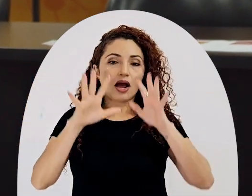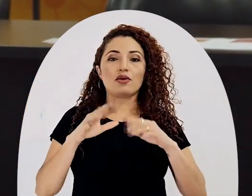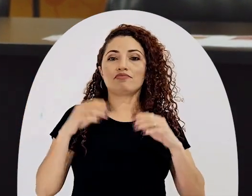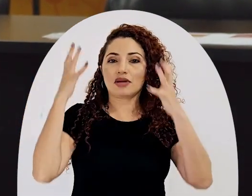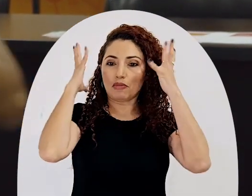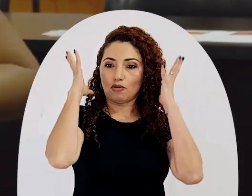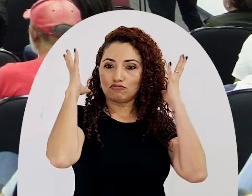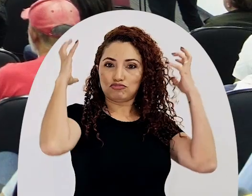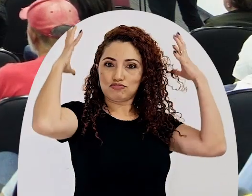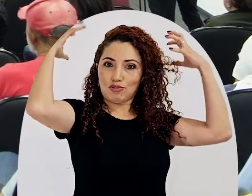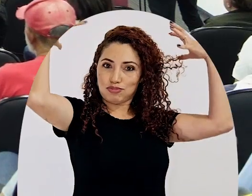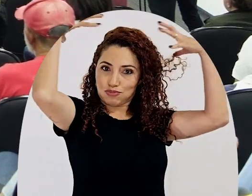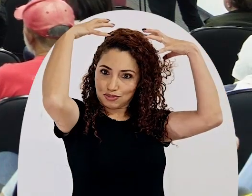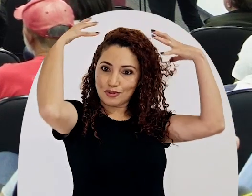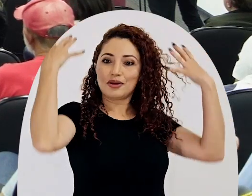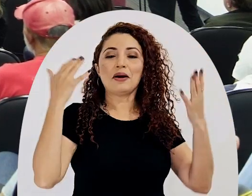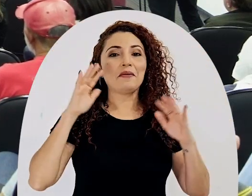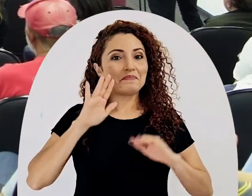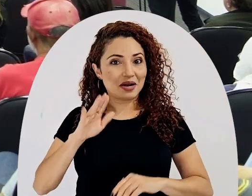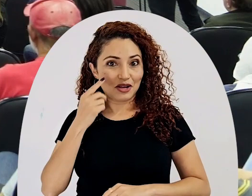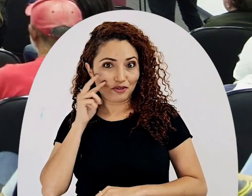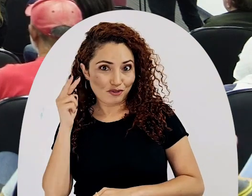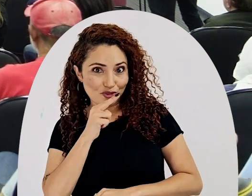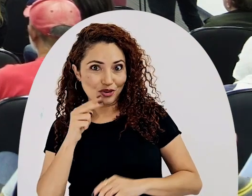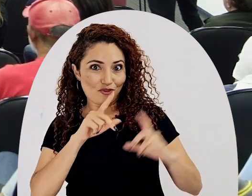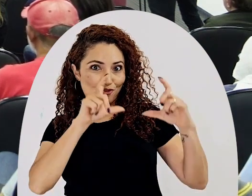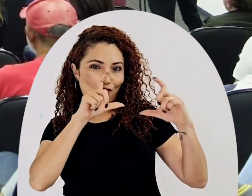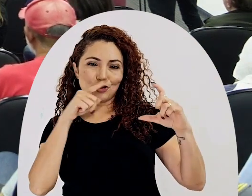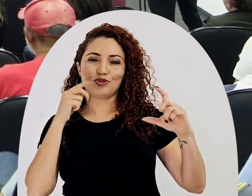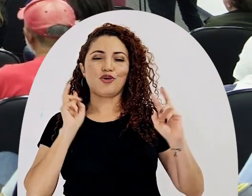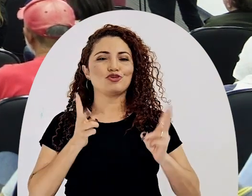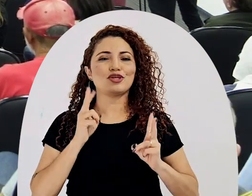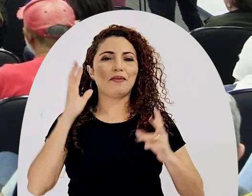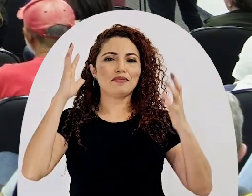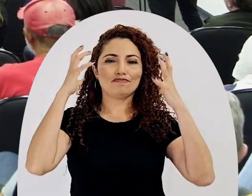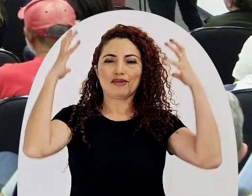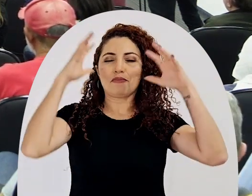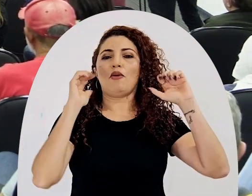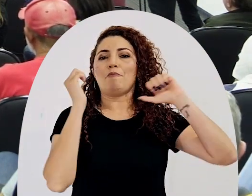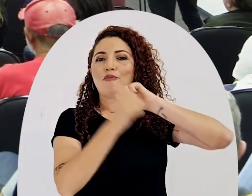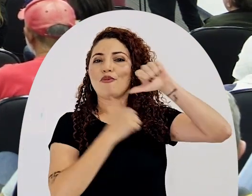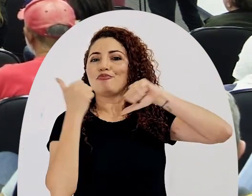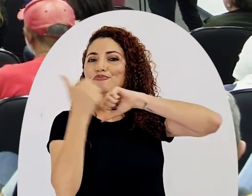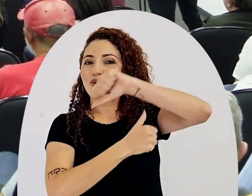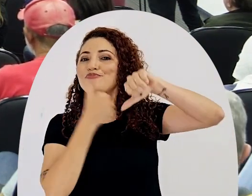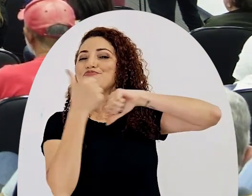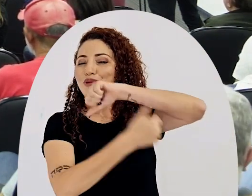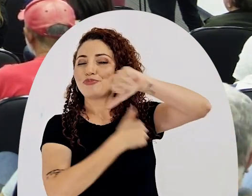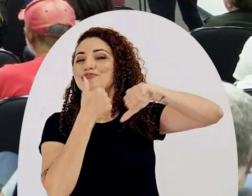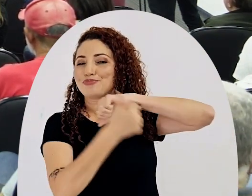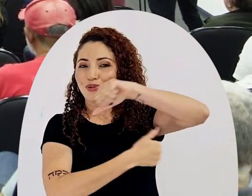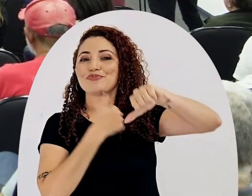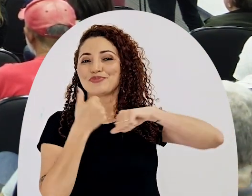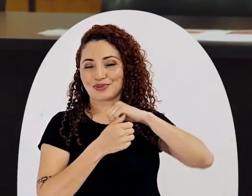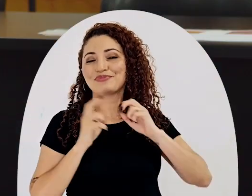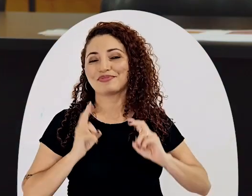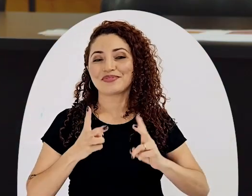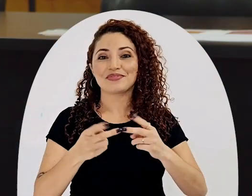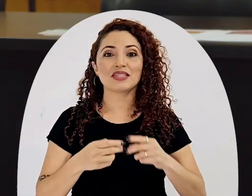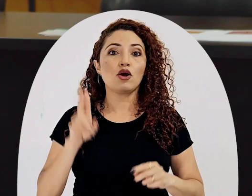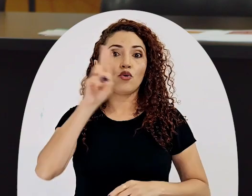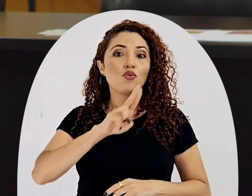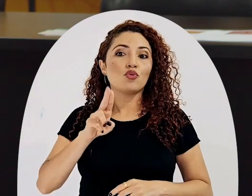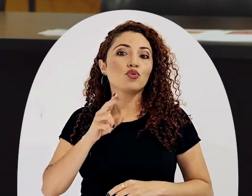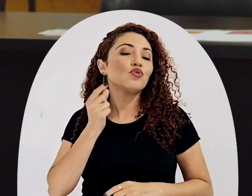mas, como vocês podem ver na foto, eu sou uma camaleoa, então, geralmente, de 15, 20 dias, a Danúbia está mudando. Estou com um brinco de